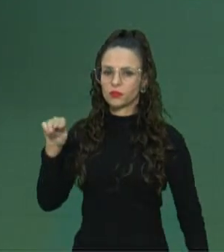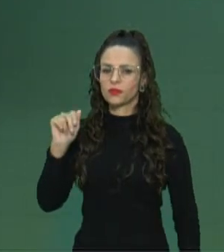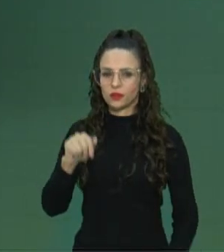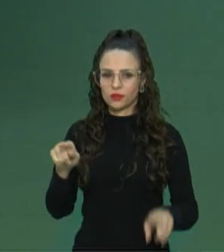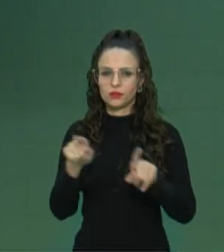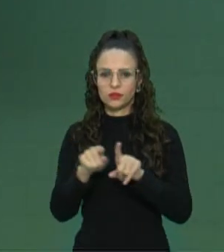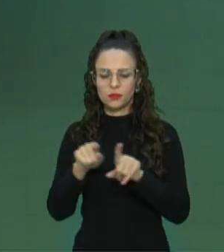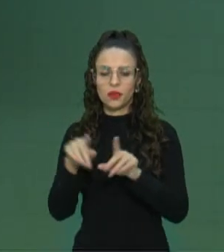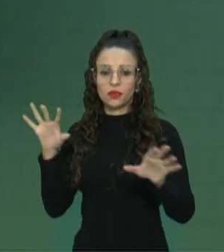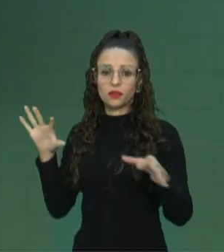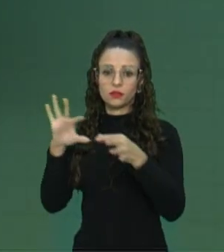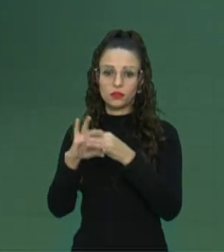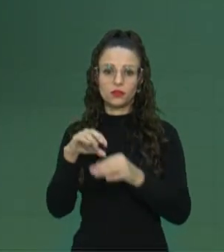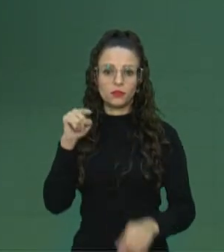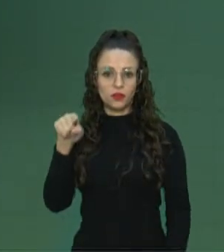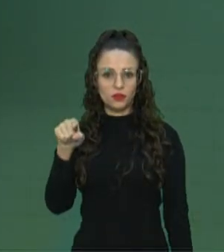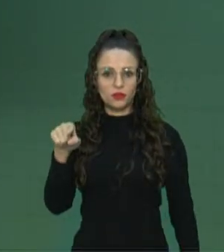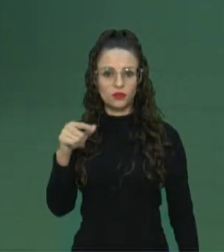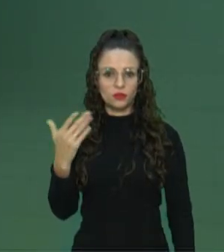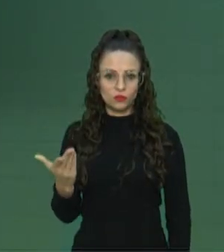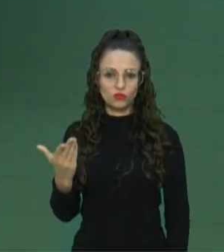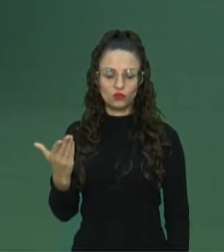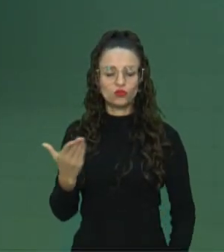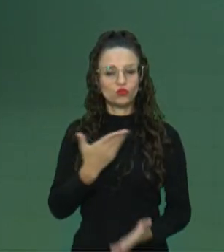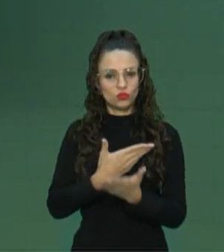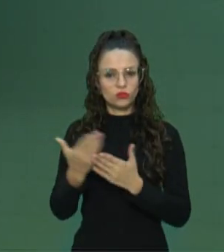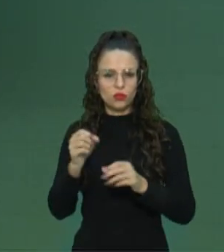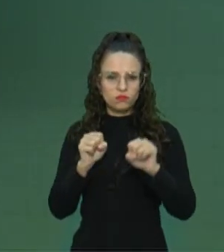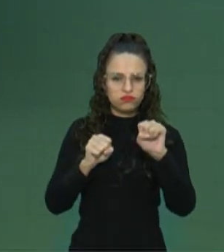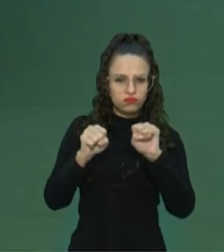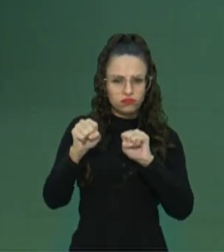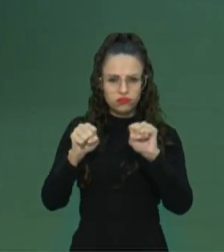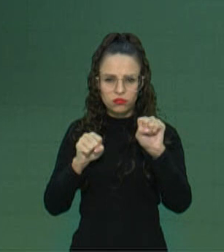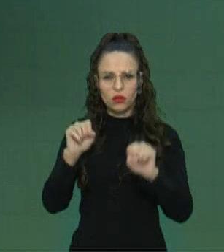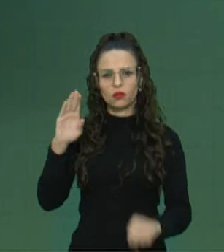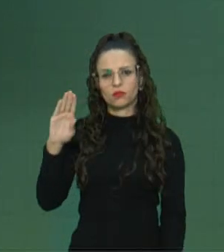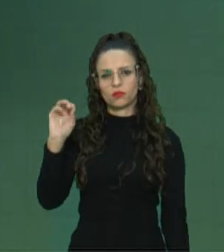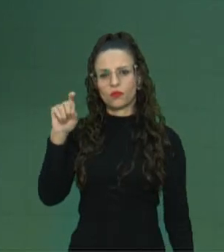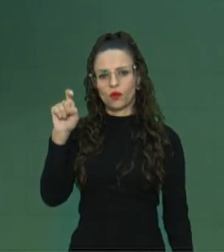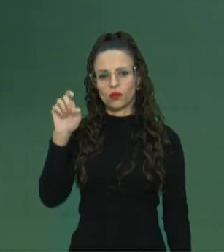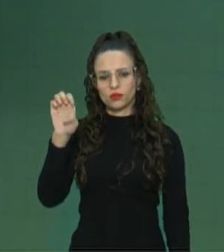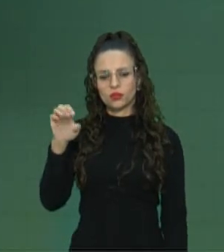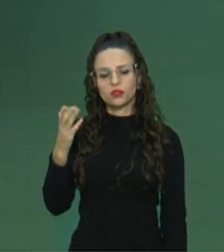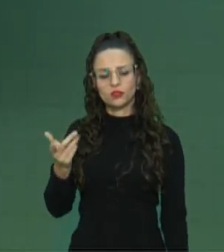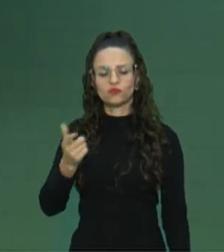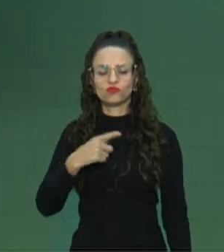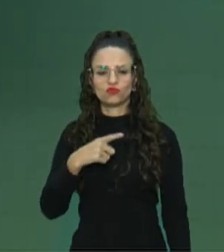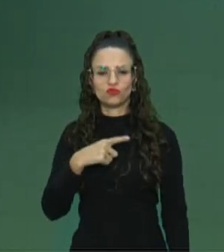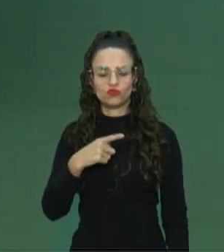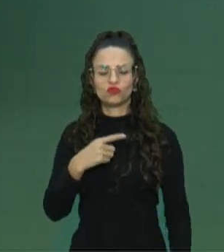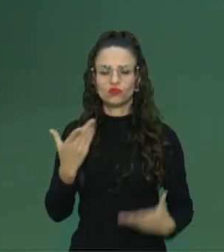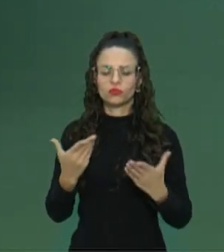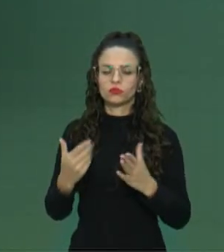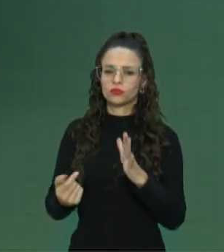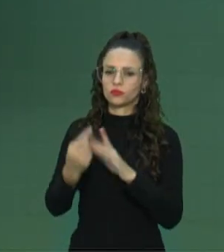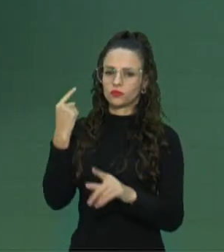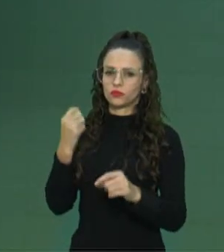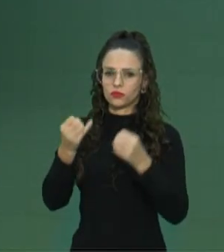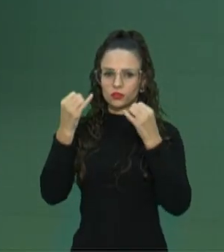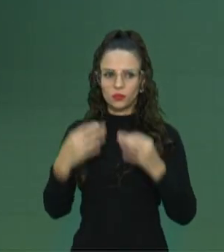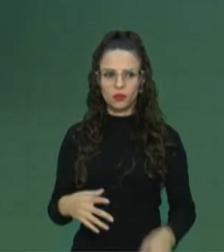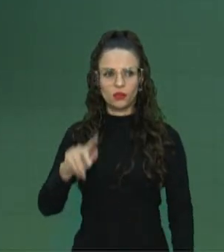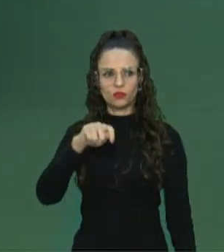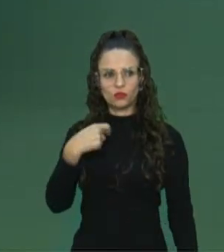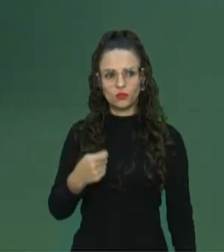remete àquela ideia do inicial lá do boxe, né, que nós tínhamos, quando nós falamos sobre o pancrácio.